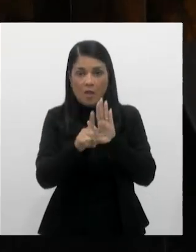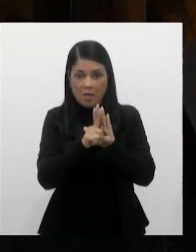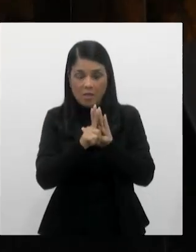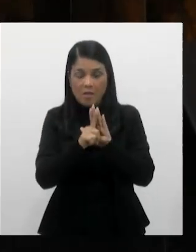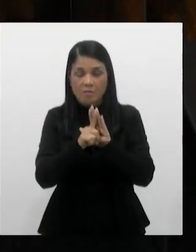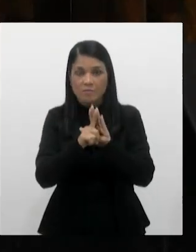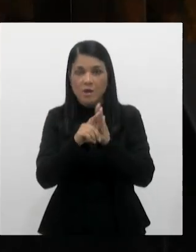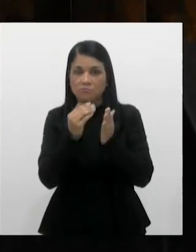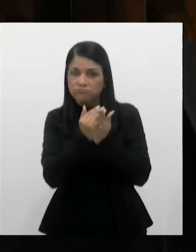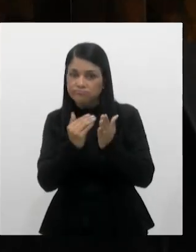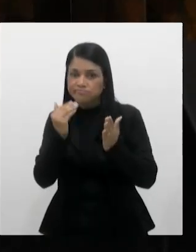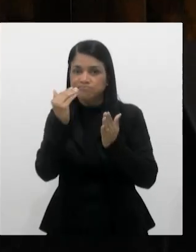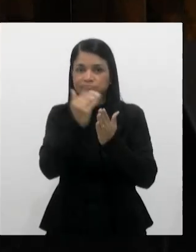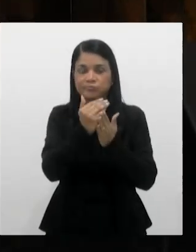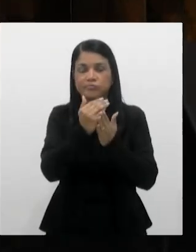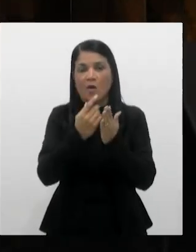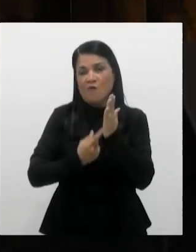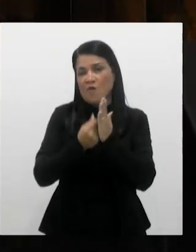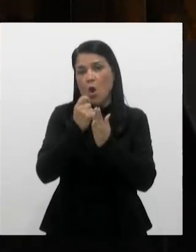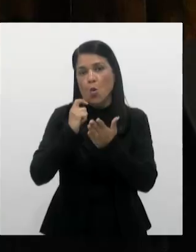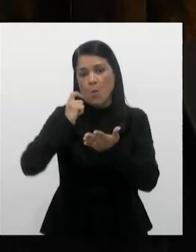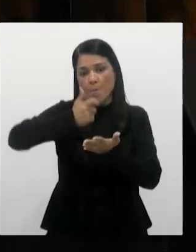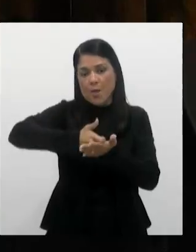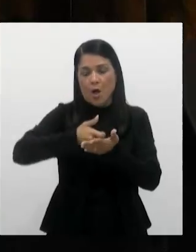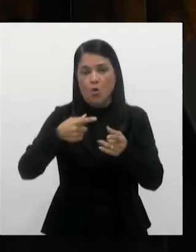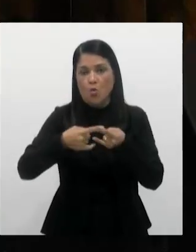conta de luz, aumentar a